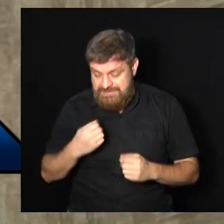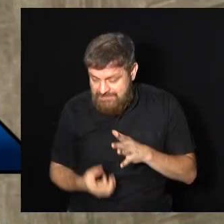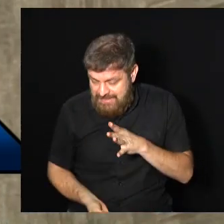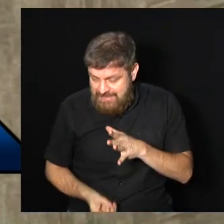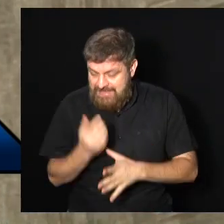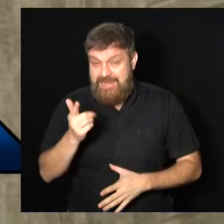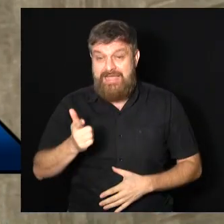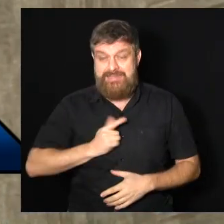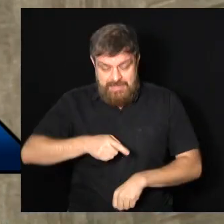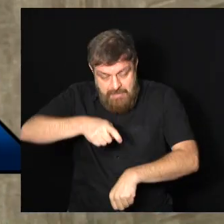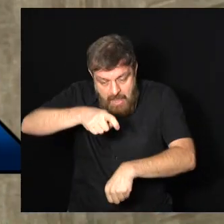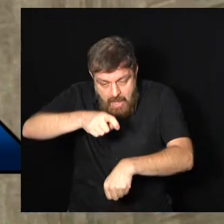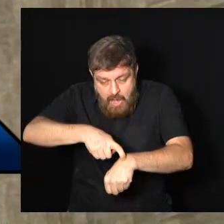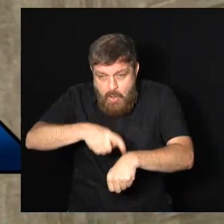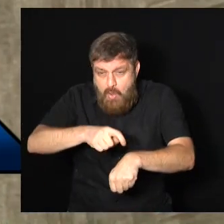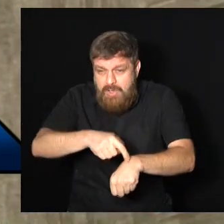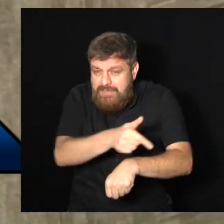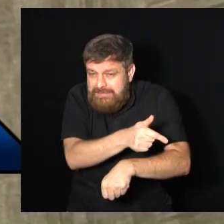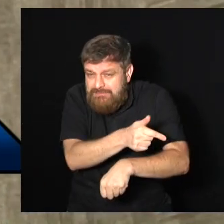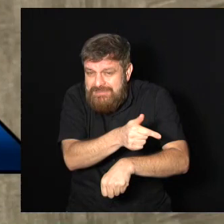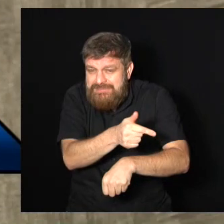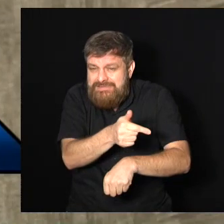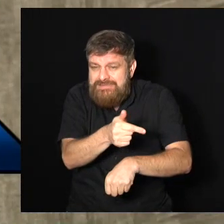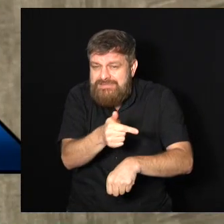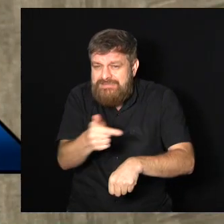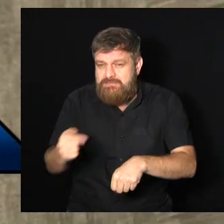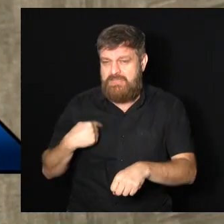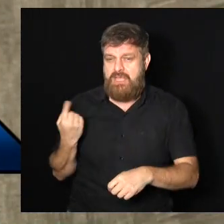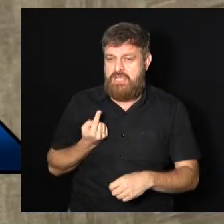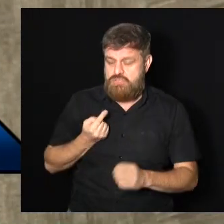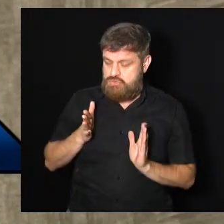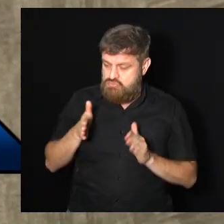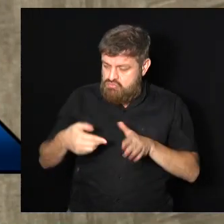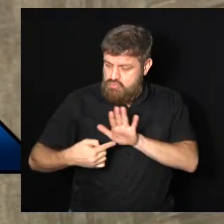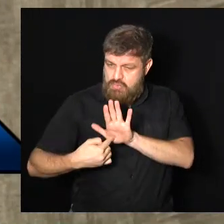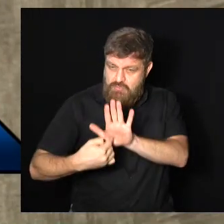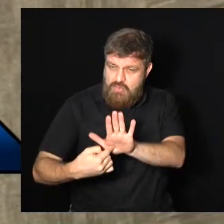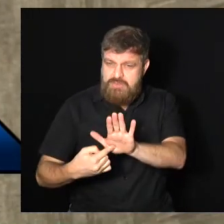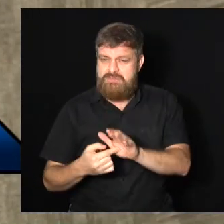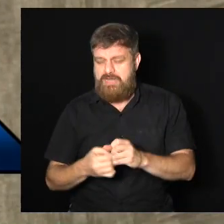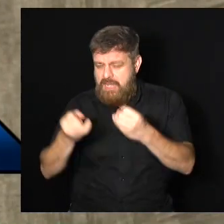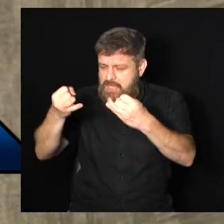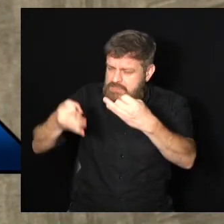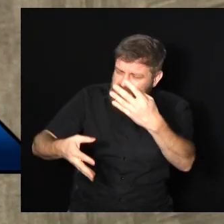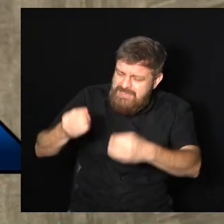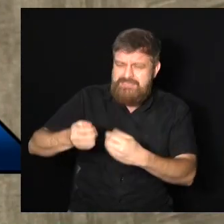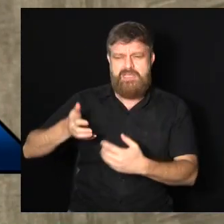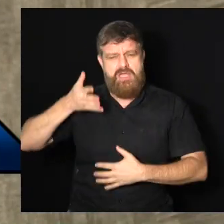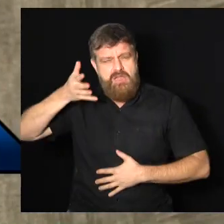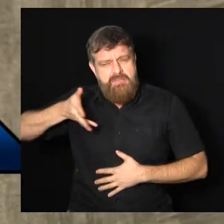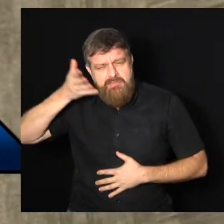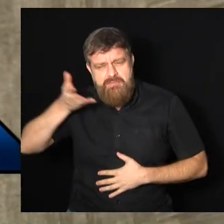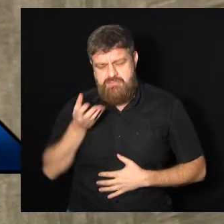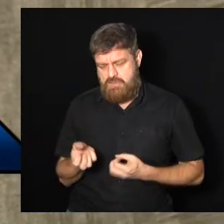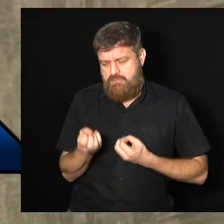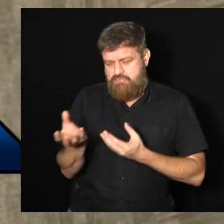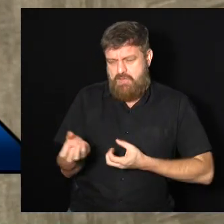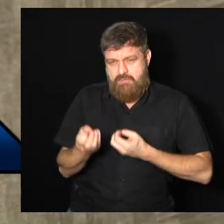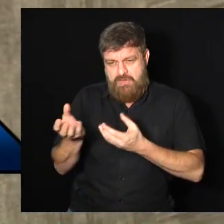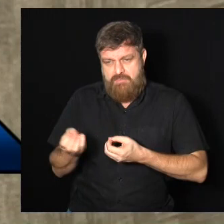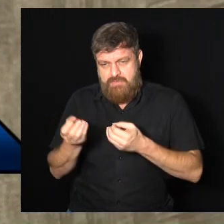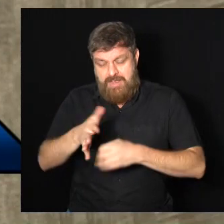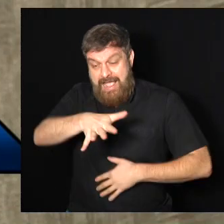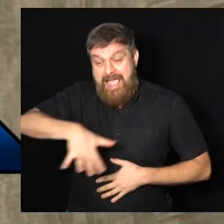um momento, de ter uma semana para apresentação, explicações, divulgação, tanto do